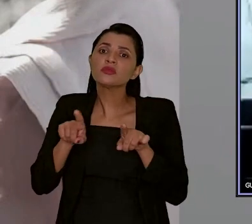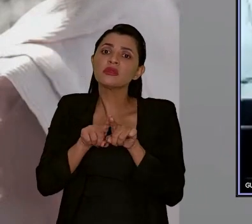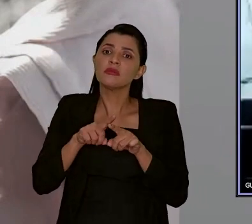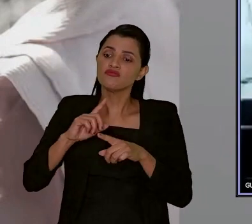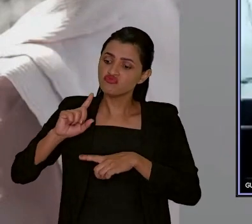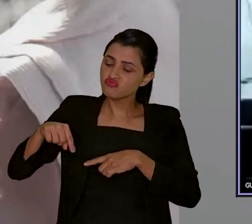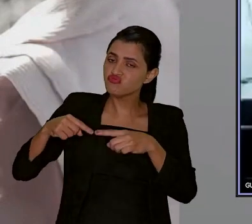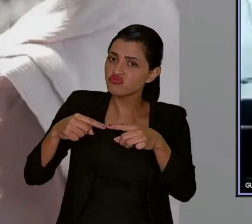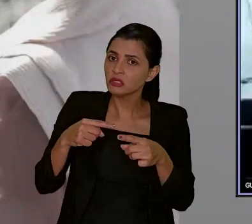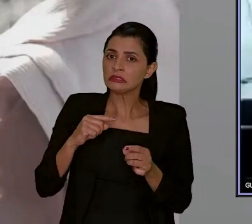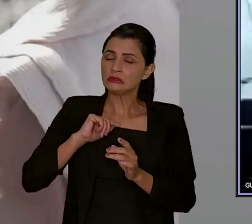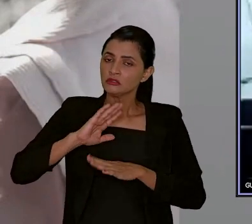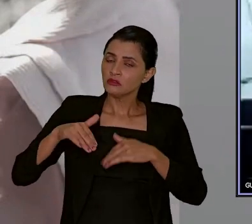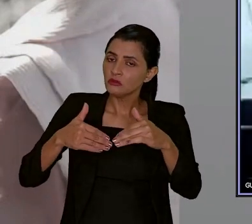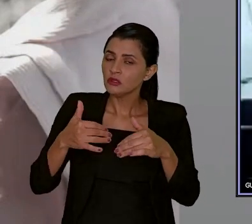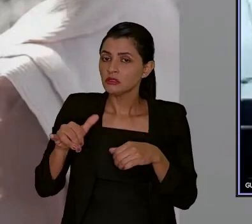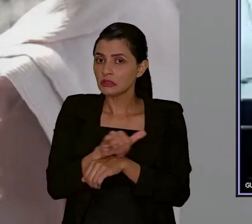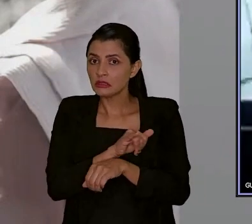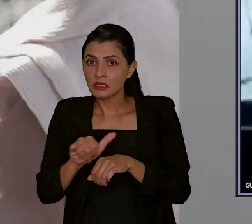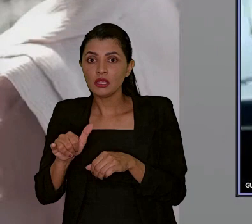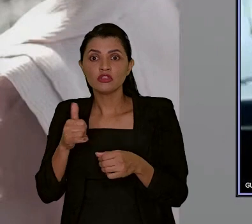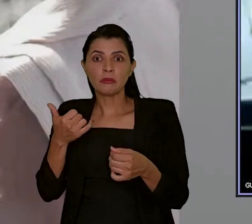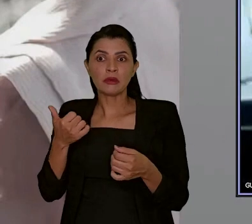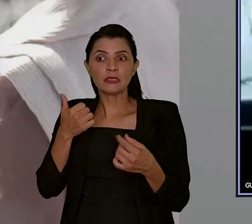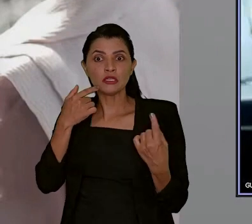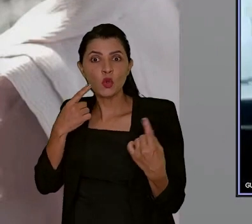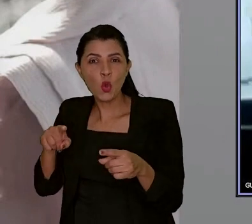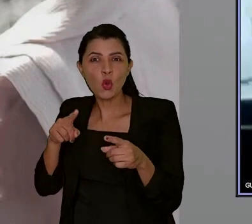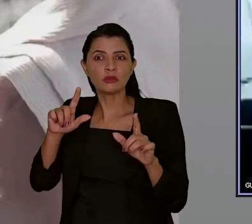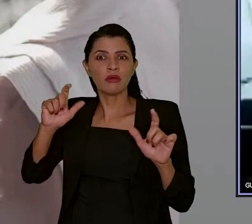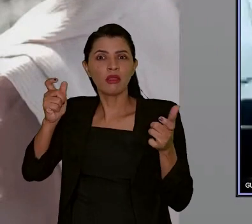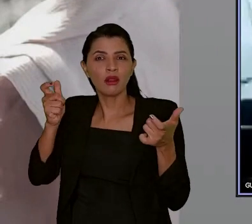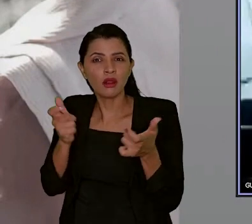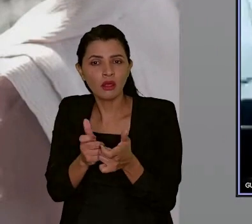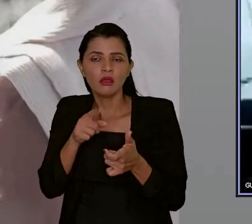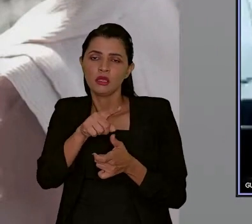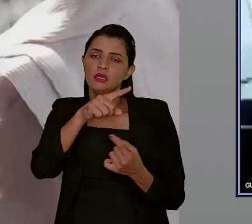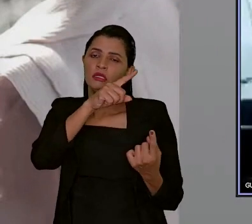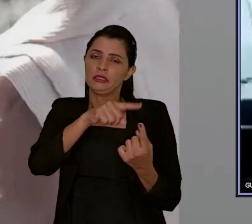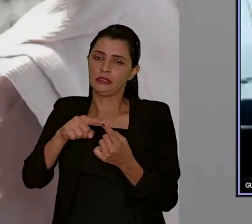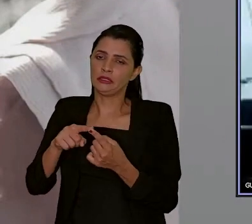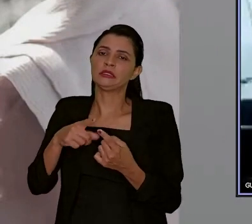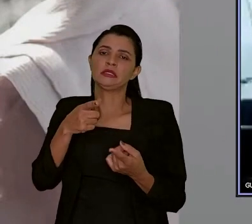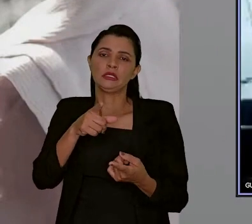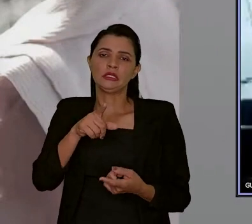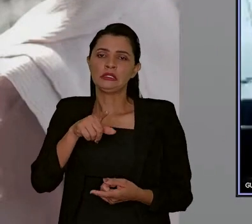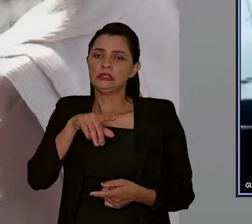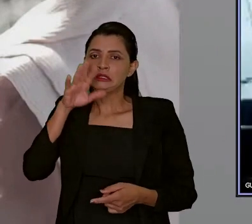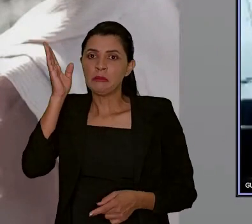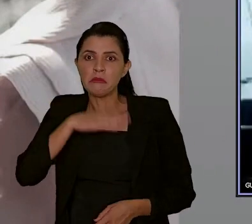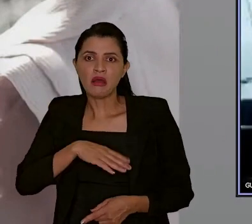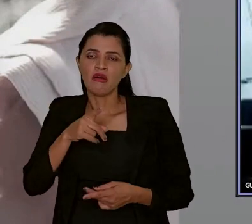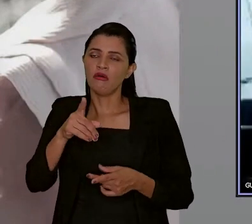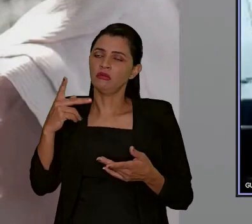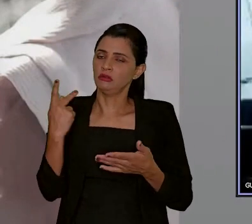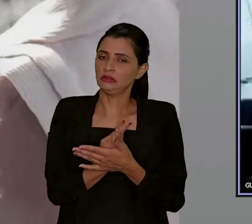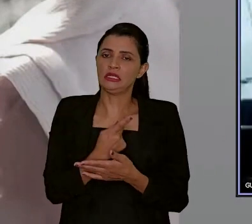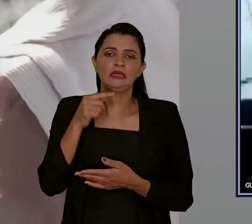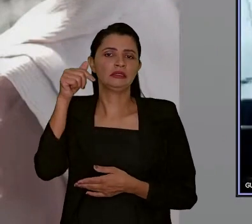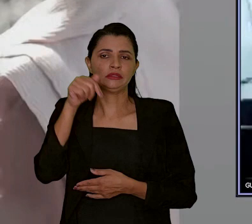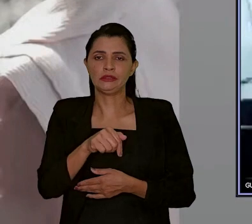desenvolver mecanismos para combater esse grande mal que assola ainda algumas